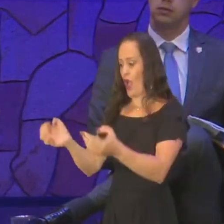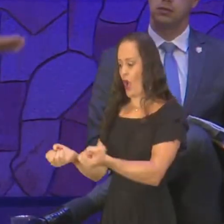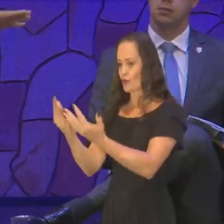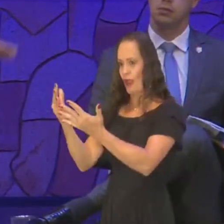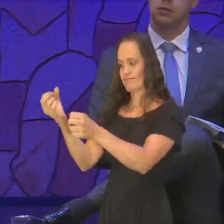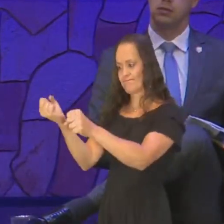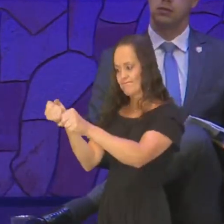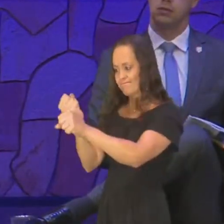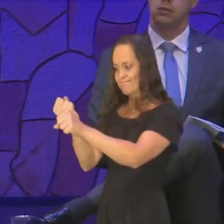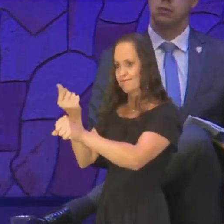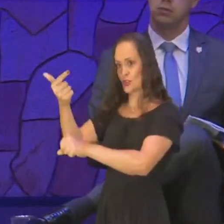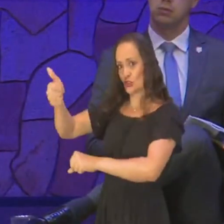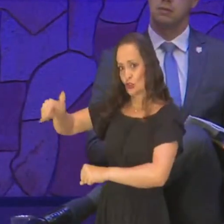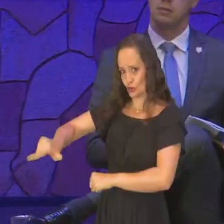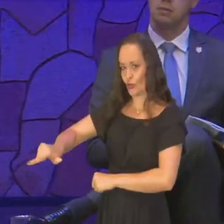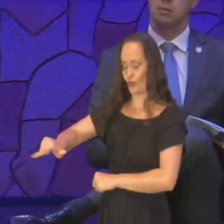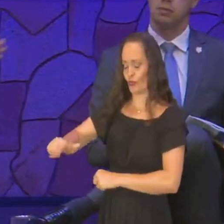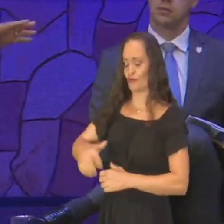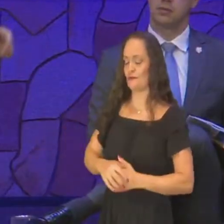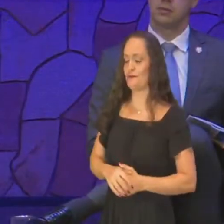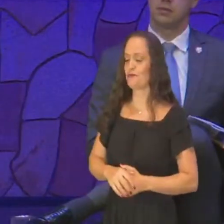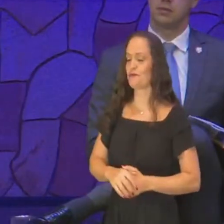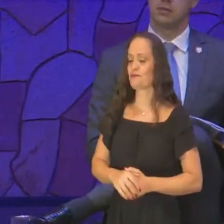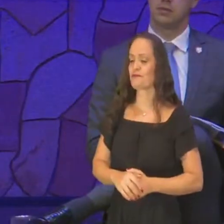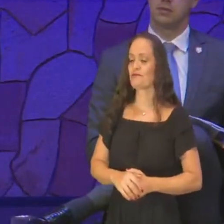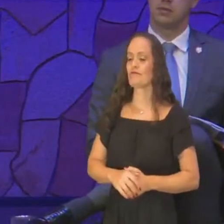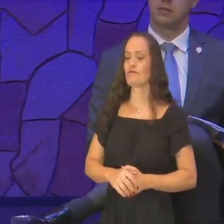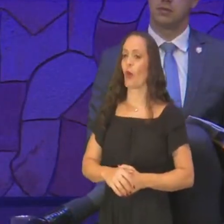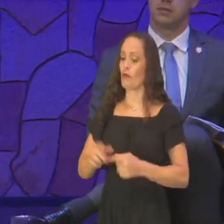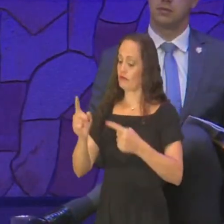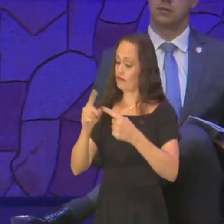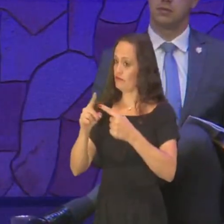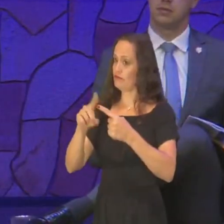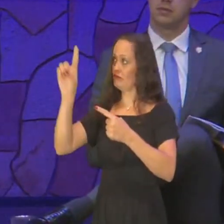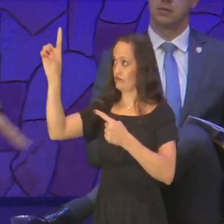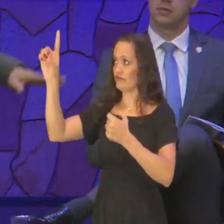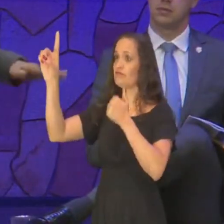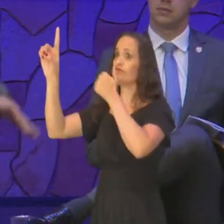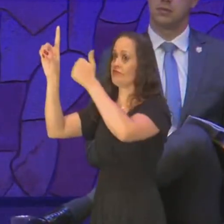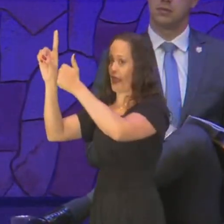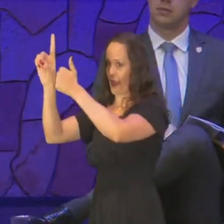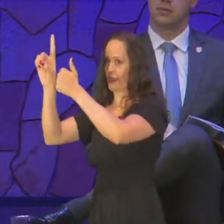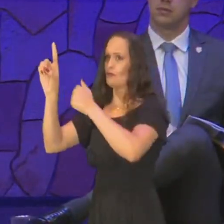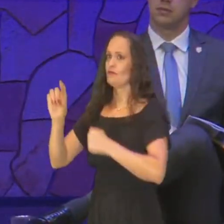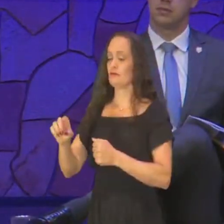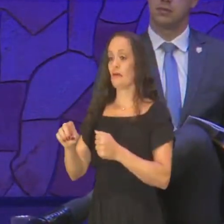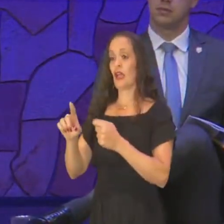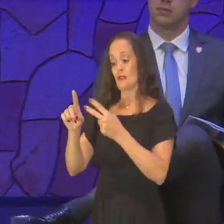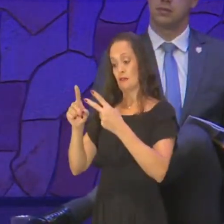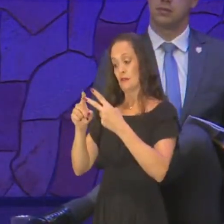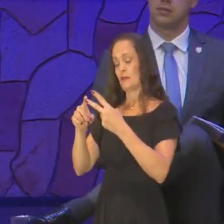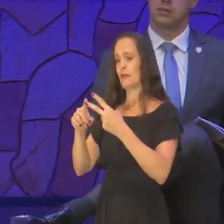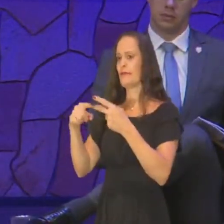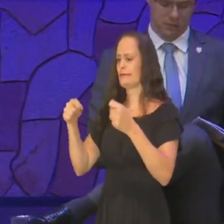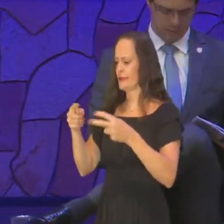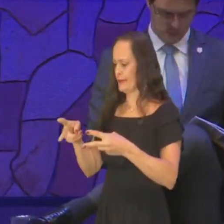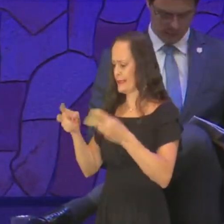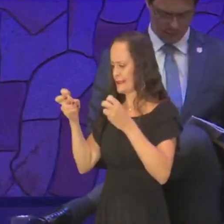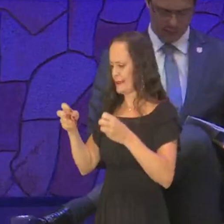nós percebermos. Primeiro momento, nós nos aproximarmos e olharmos e reconhecermos, o meu altar está quebrado.